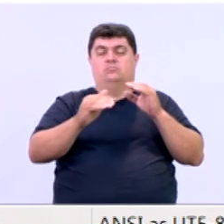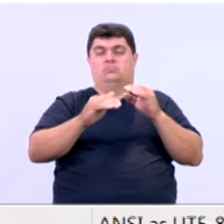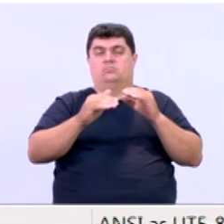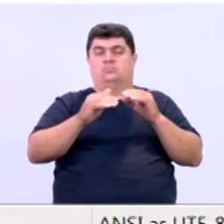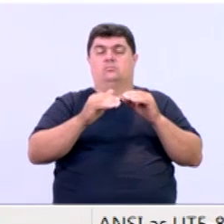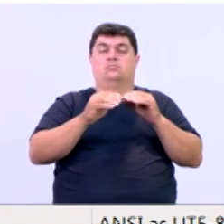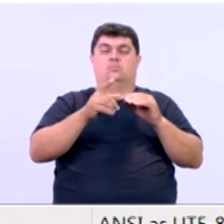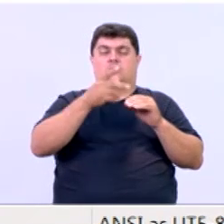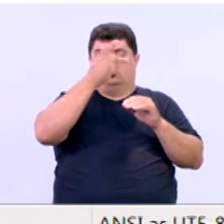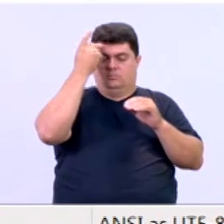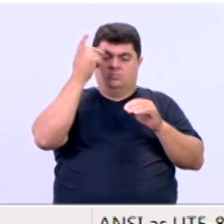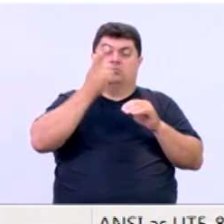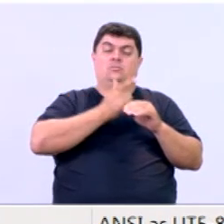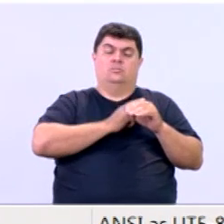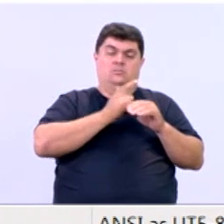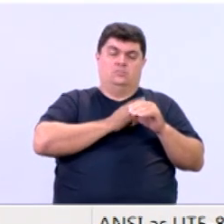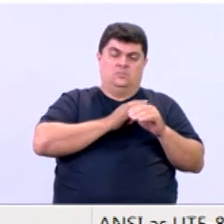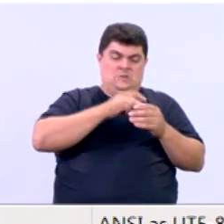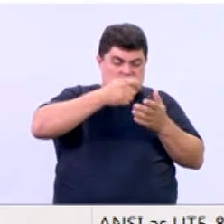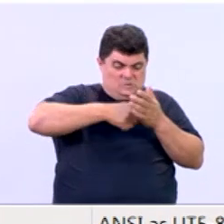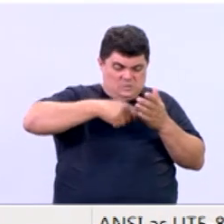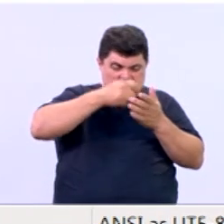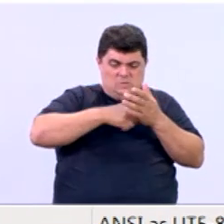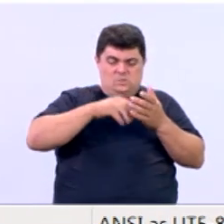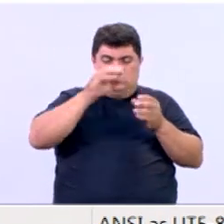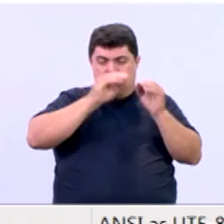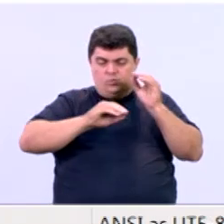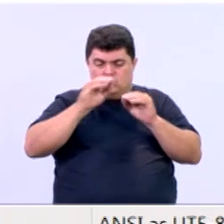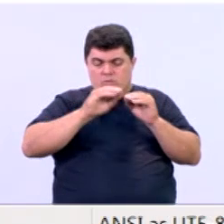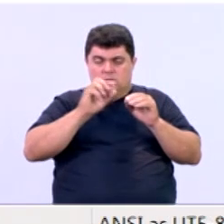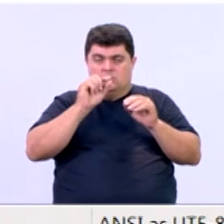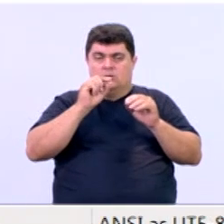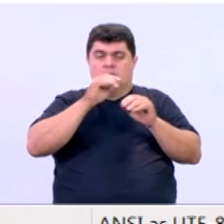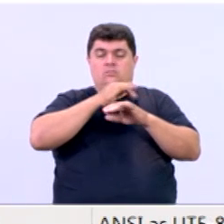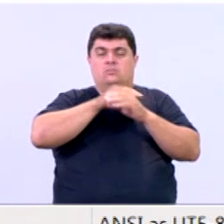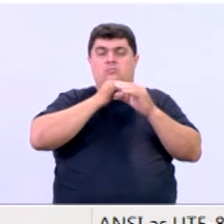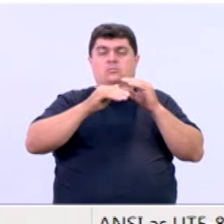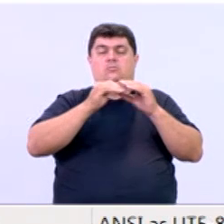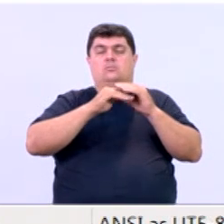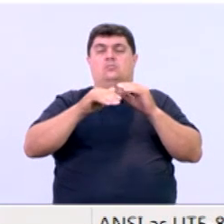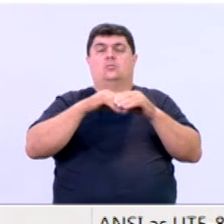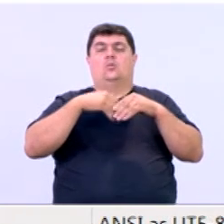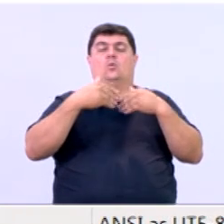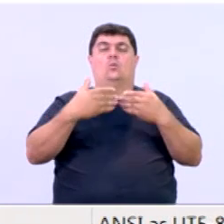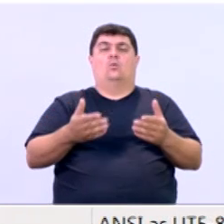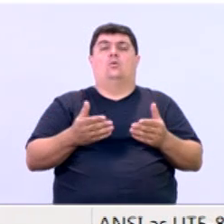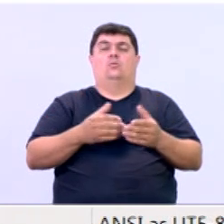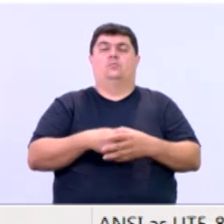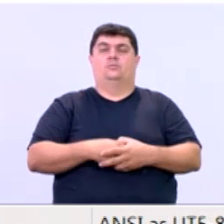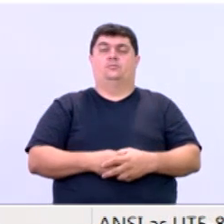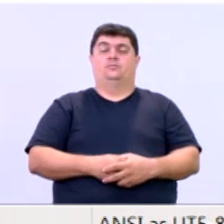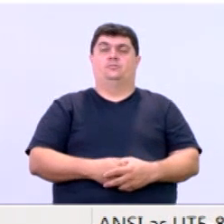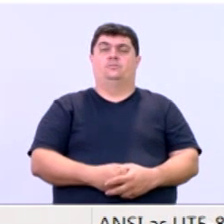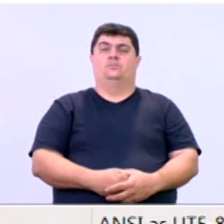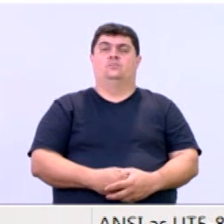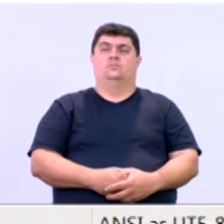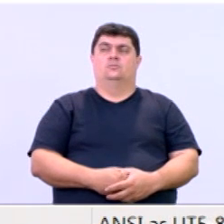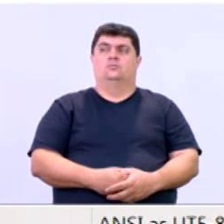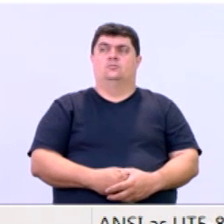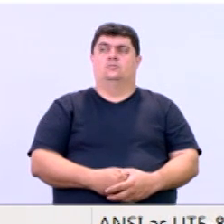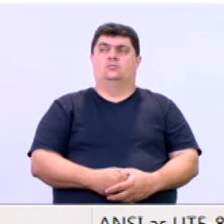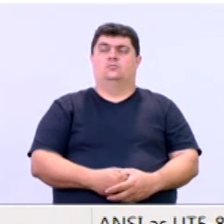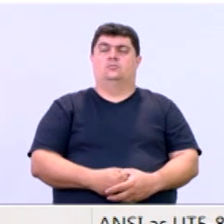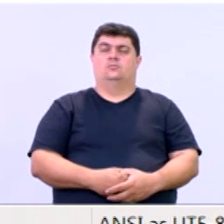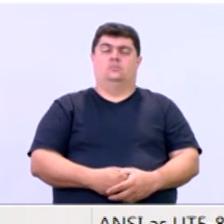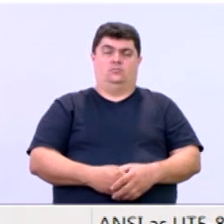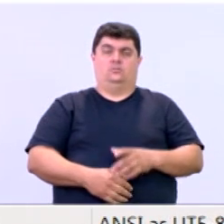Então, a pessoa tem que obrigatoriamente informar no nosso exemplo o e-mail. Então, eu tenho um